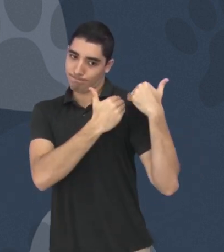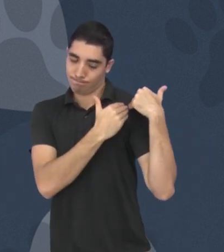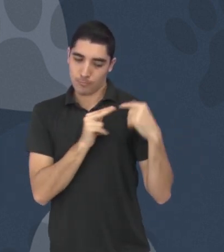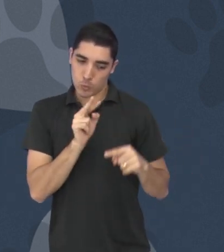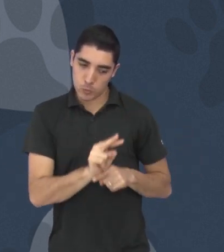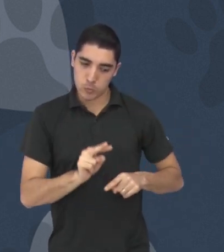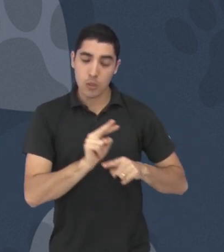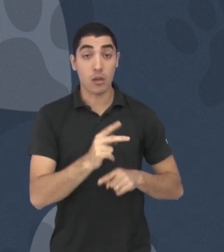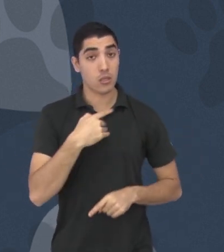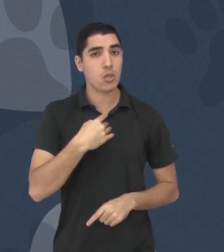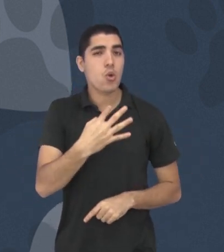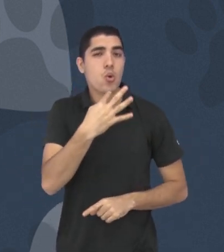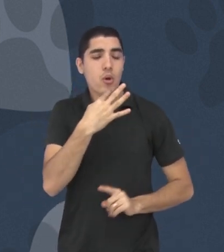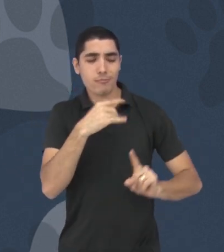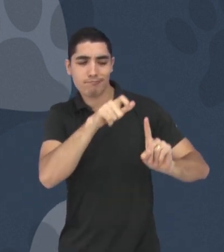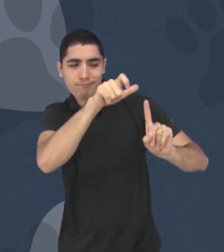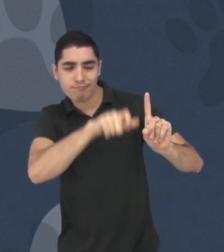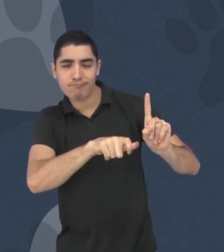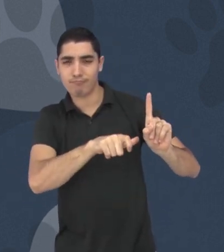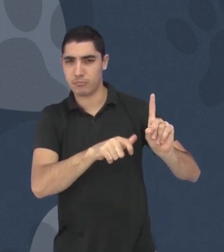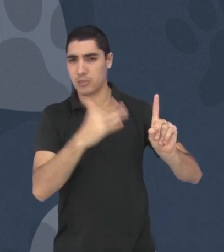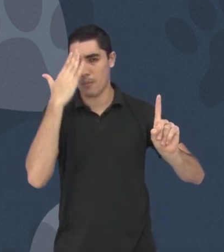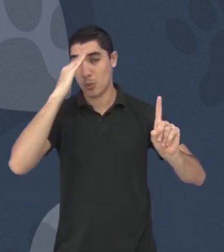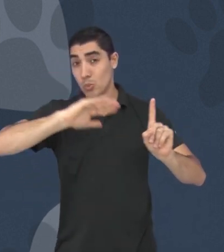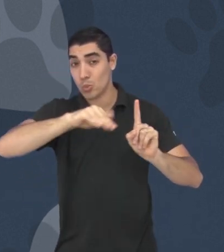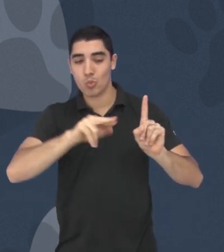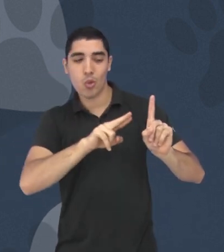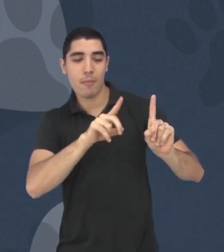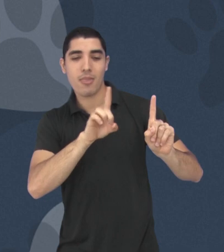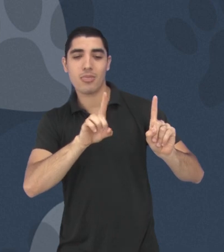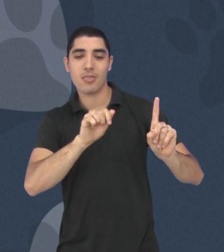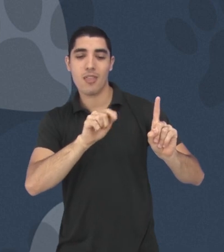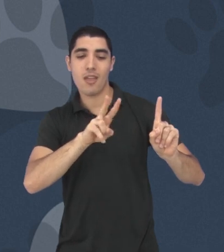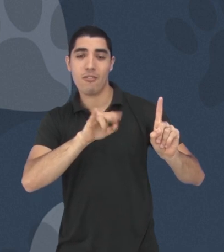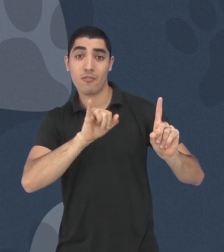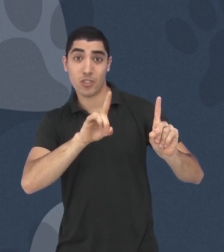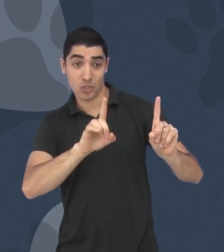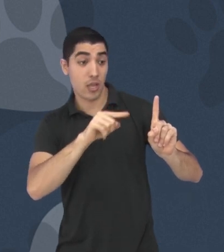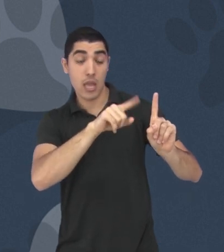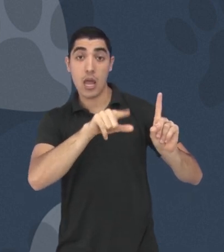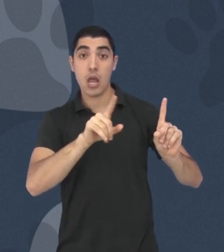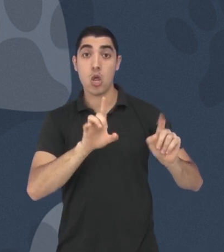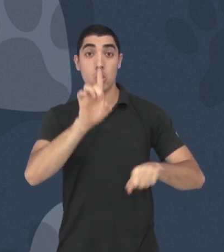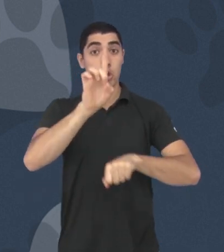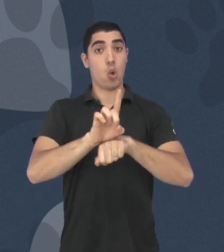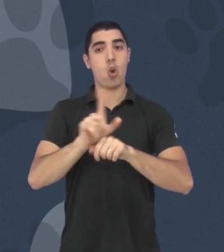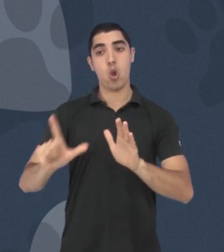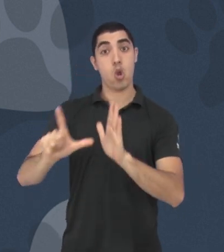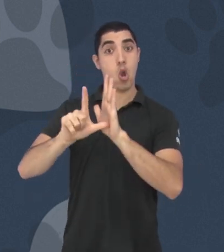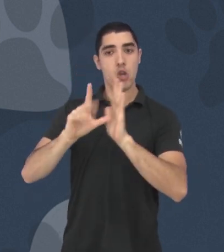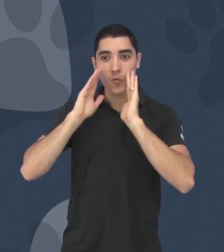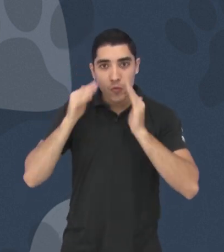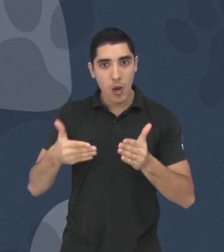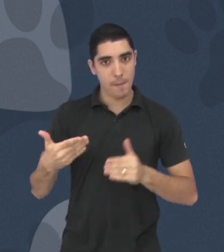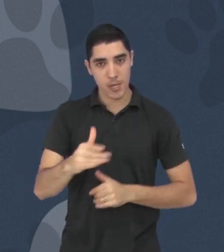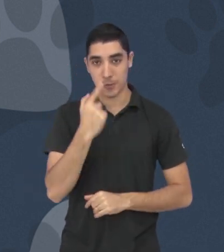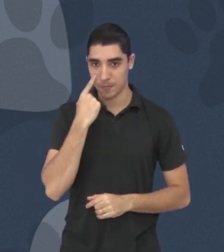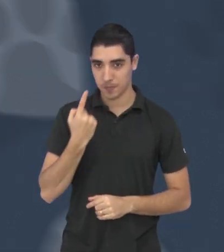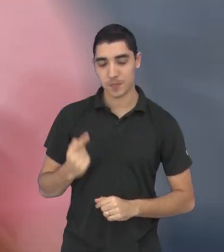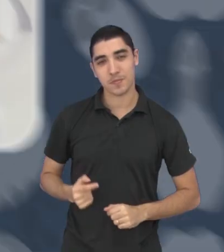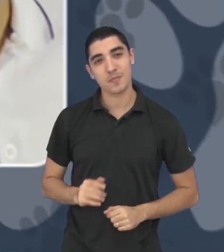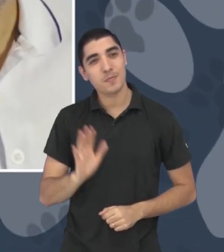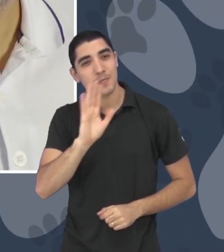responsabilidades. E eu conheço uma pessoa que entende tudo desse assunto. É o David, dono de uma loja especializada nesses bichinhos. Vou chamar